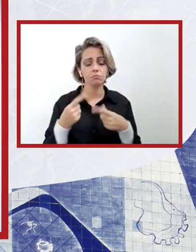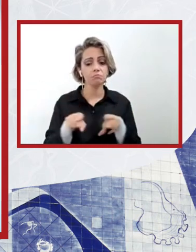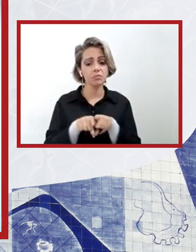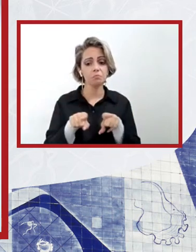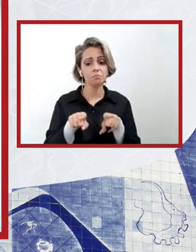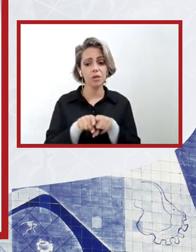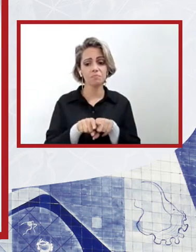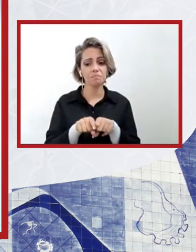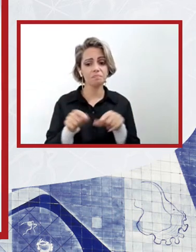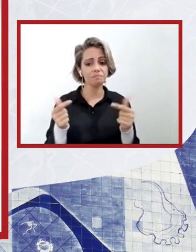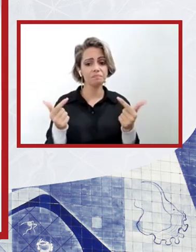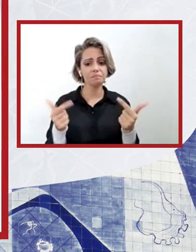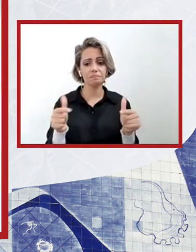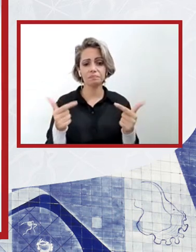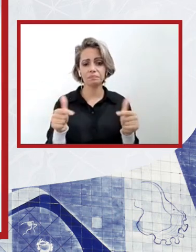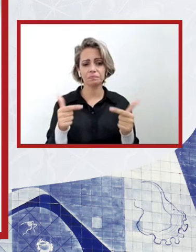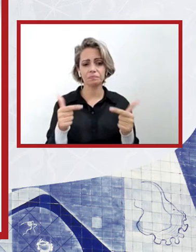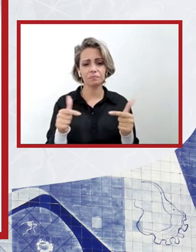como,